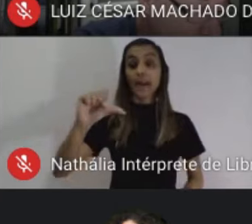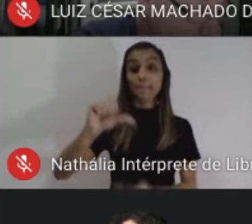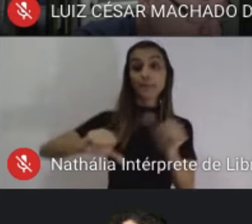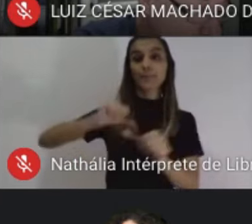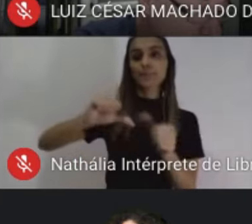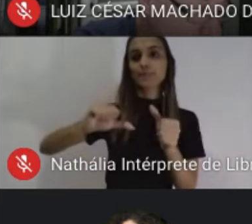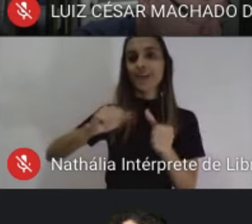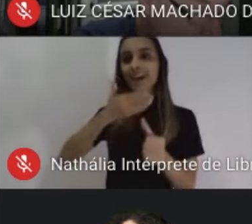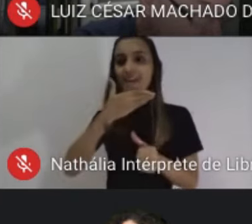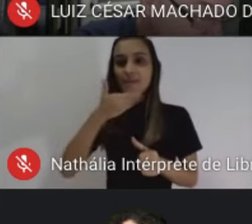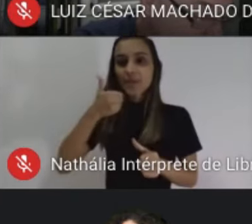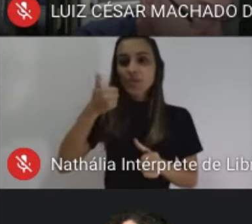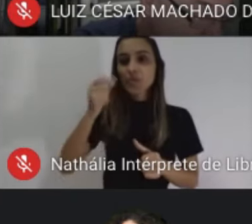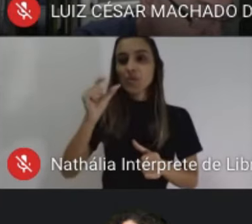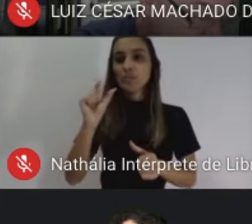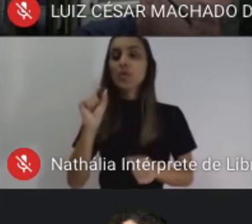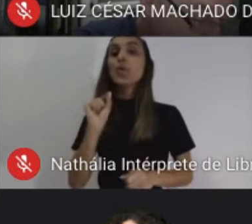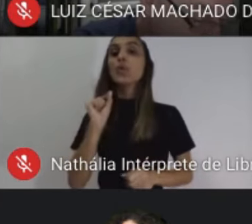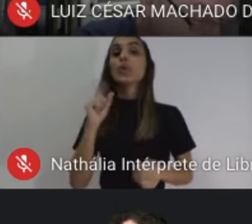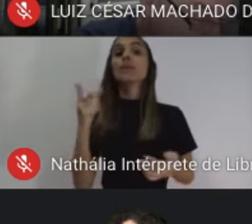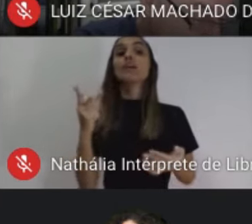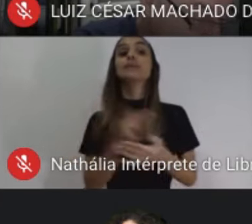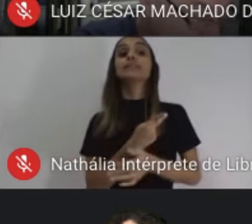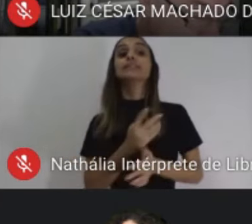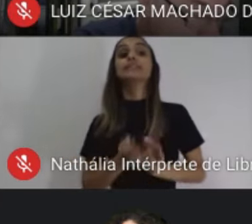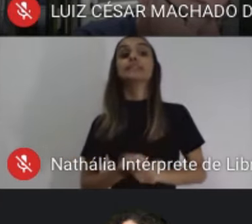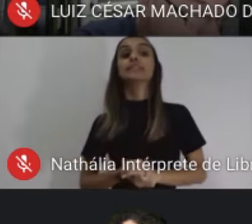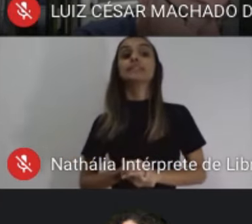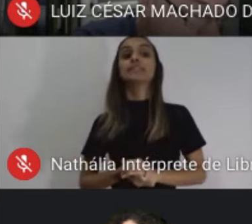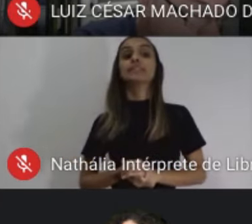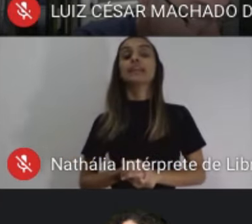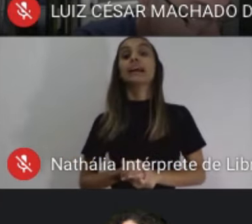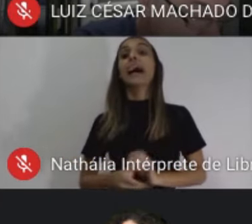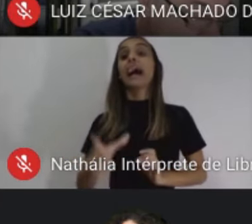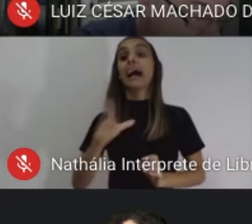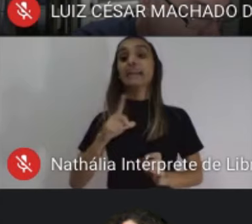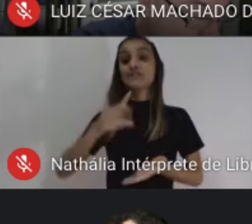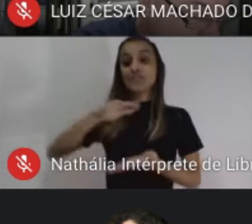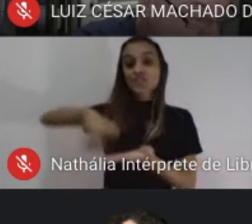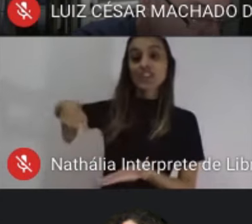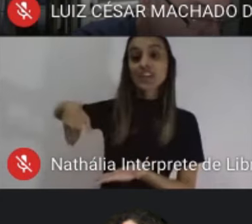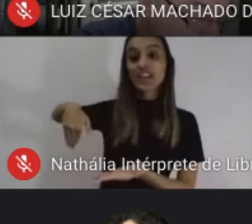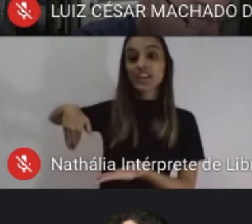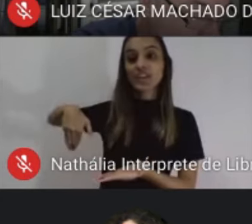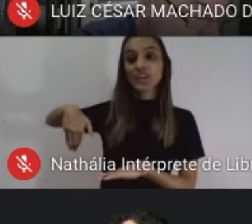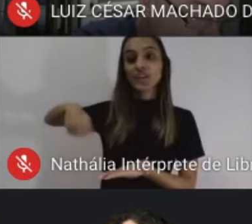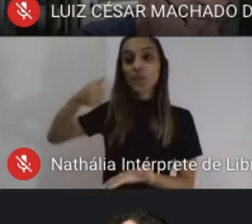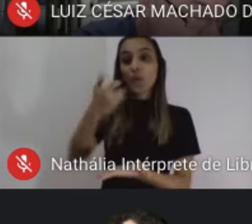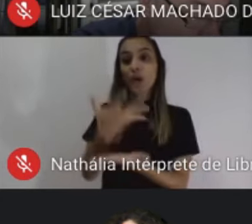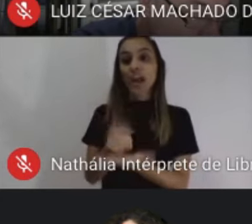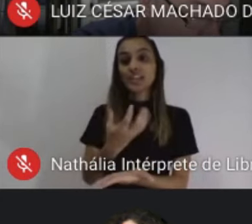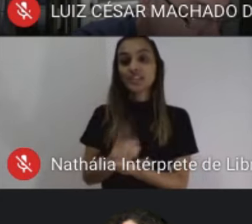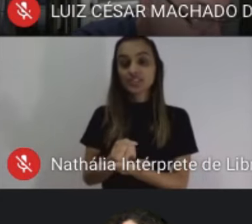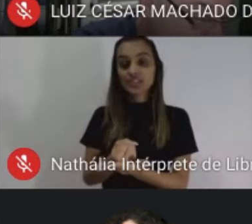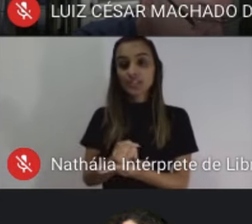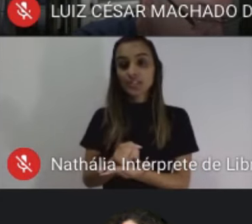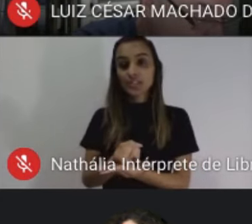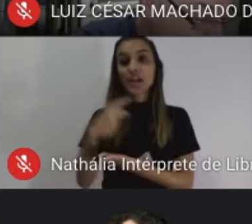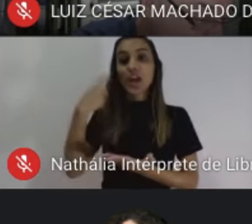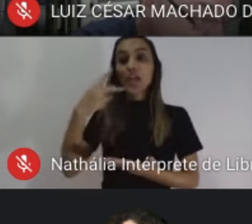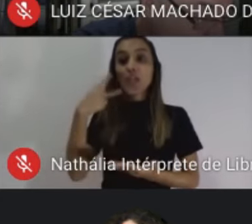famoso caso do registro, na cassação do registro do Partido Comunista. Onde ali, ali é o